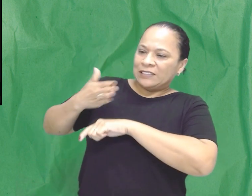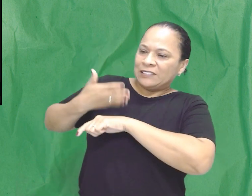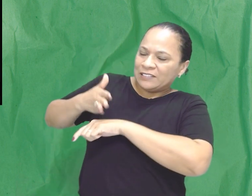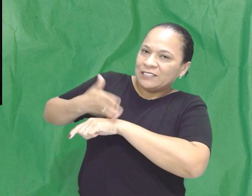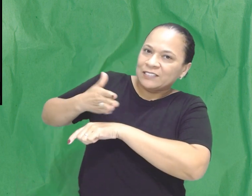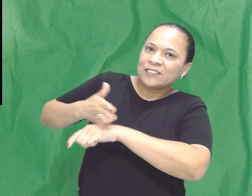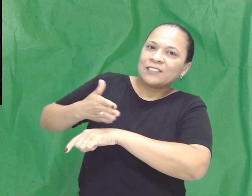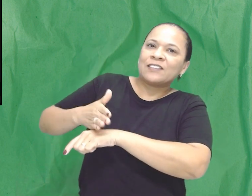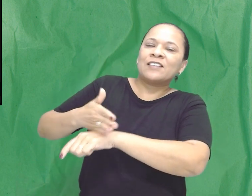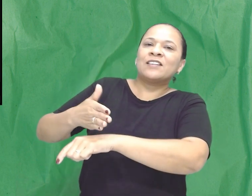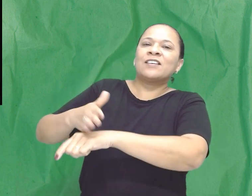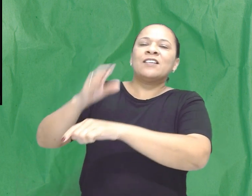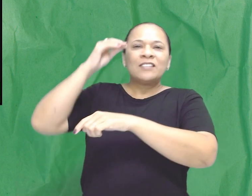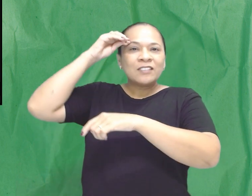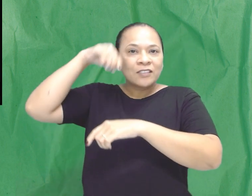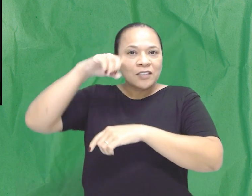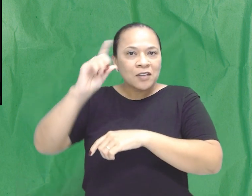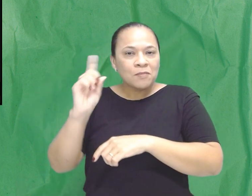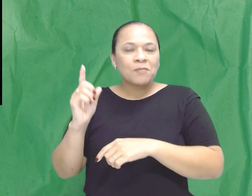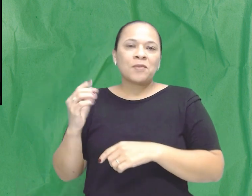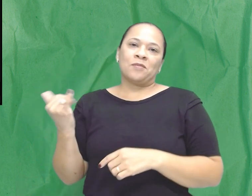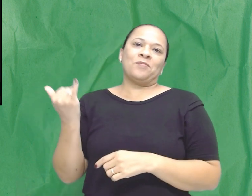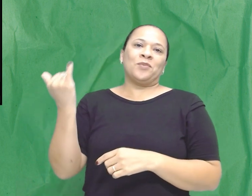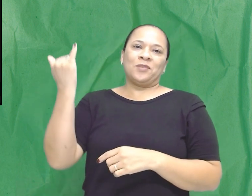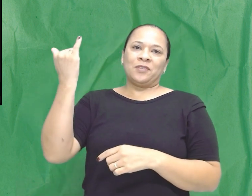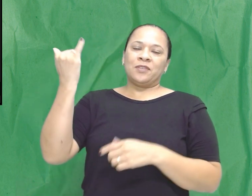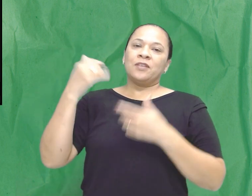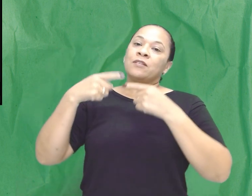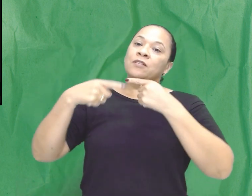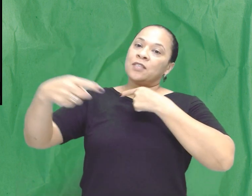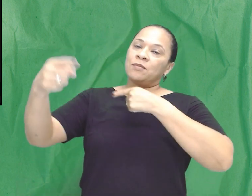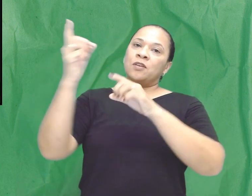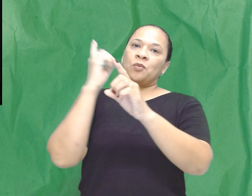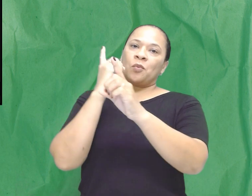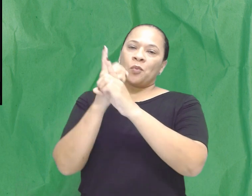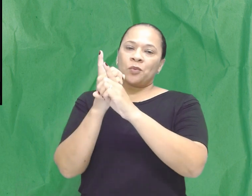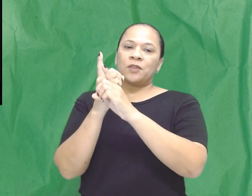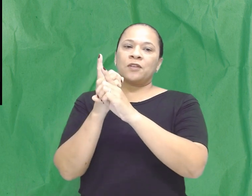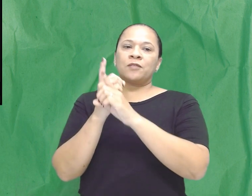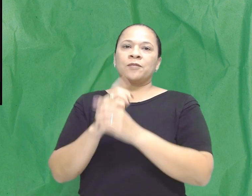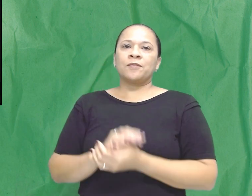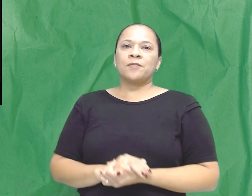o importante é não desanimar. Bom, enfim, nós nos vemos na semana que vem para falar sobre os mini bolos.